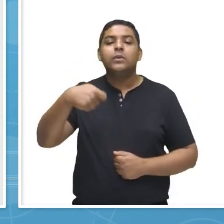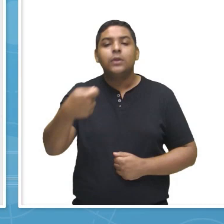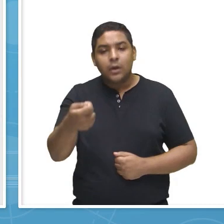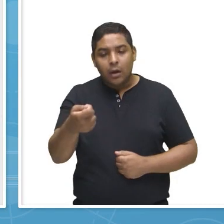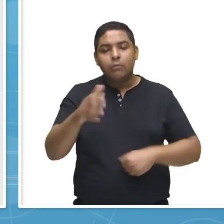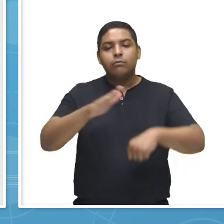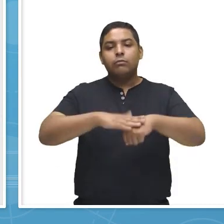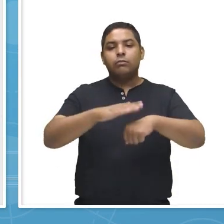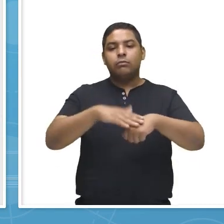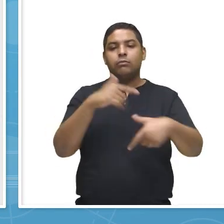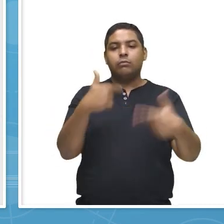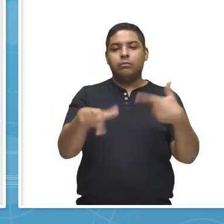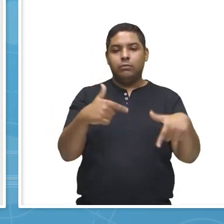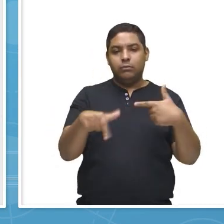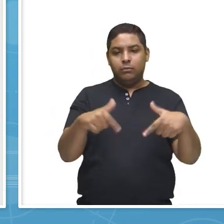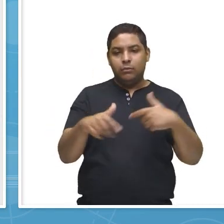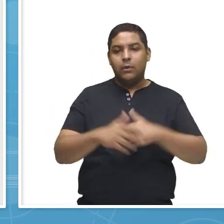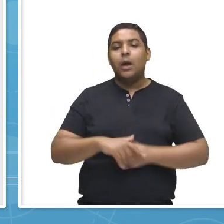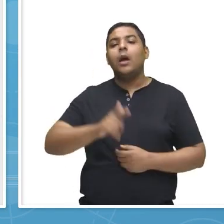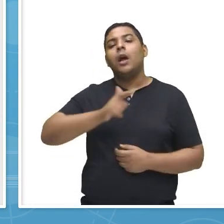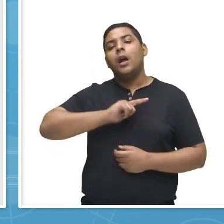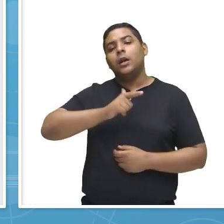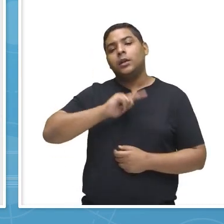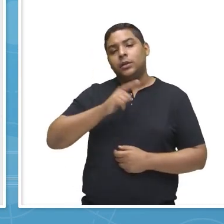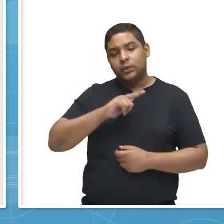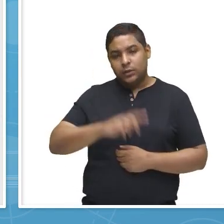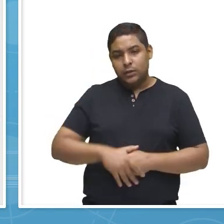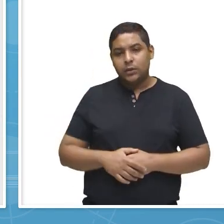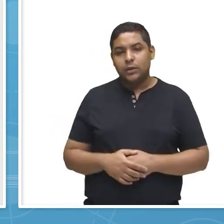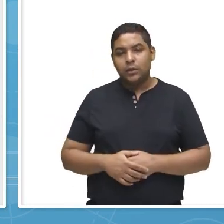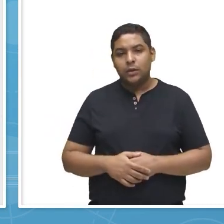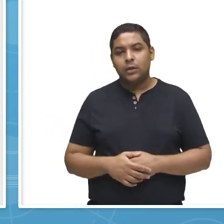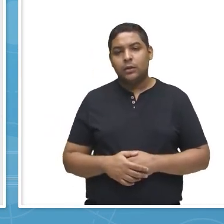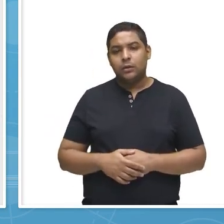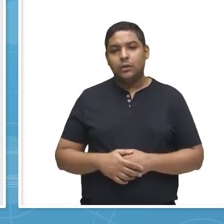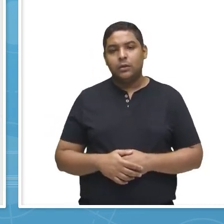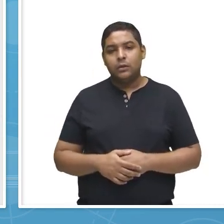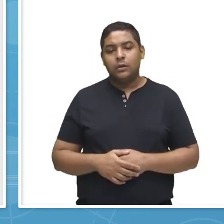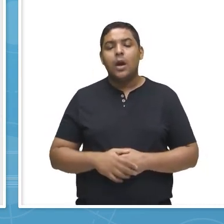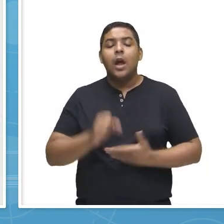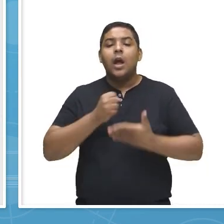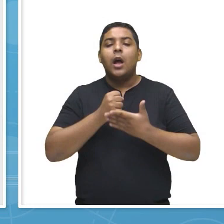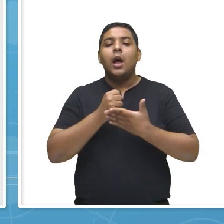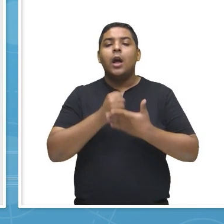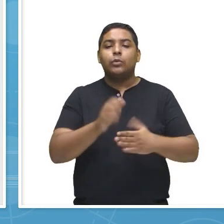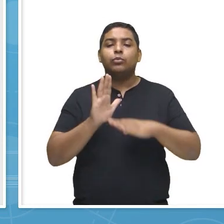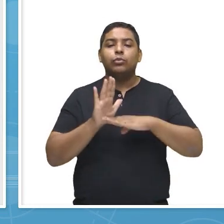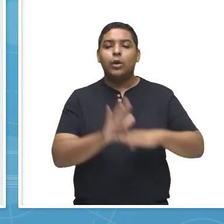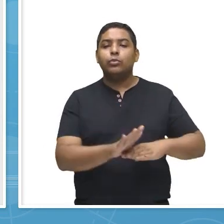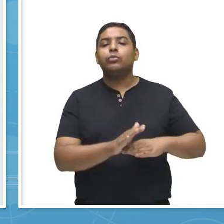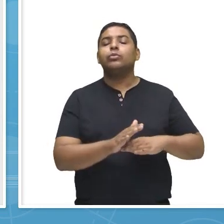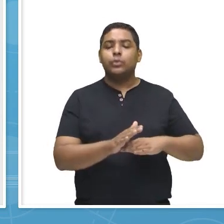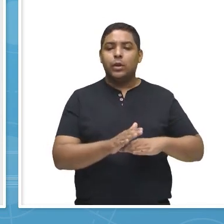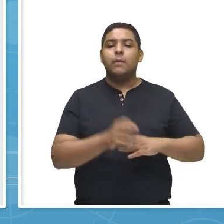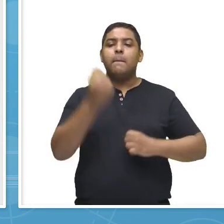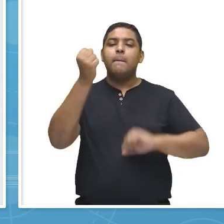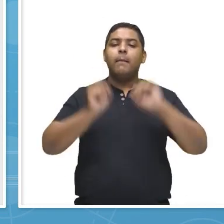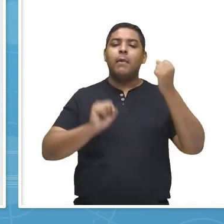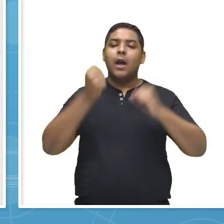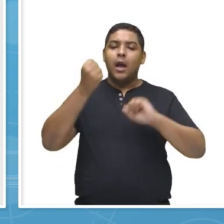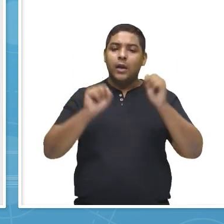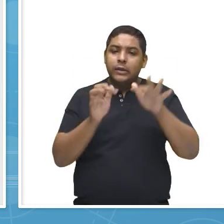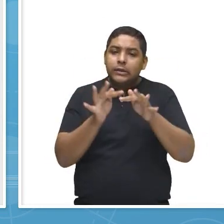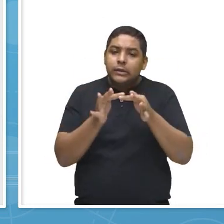já poderia contar aí, né, com a ajuda de instrumentos ou máquinas